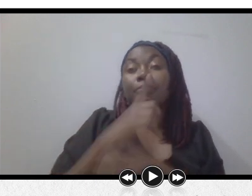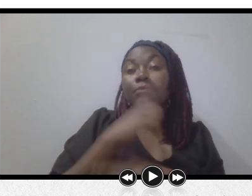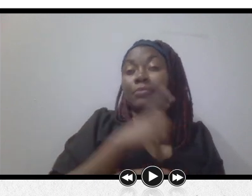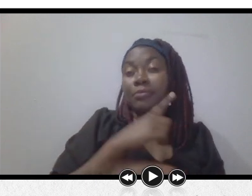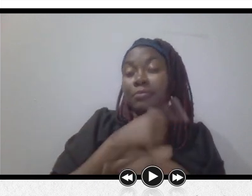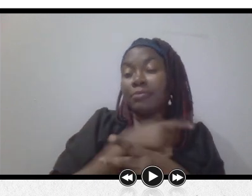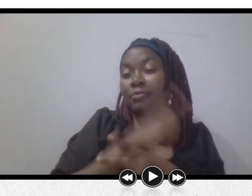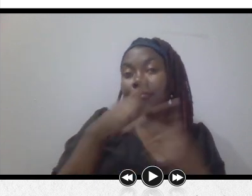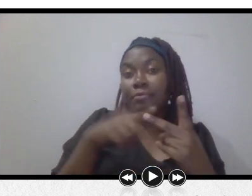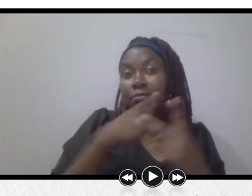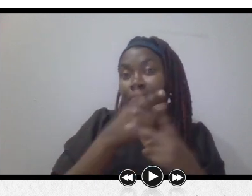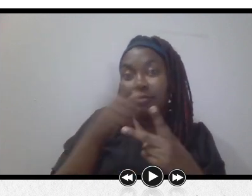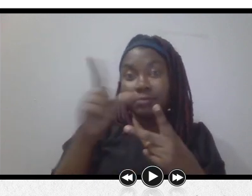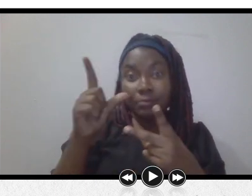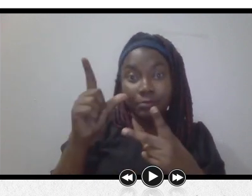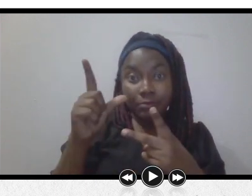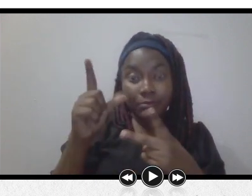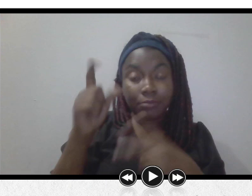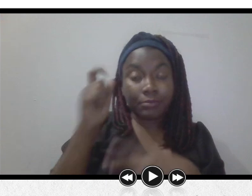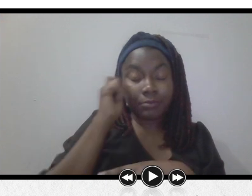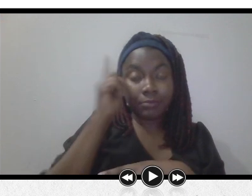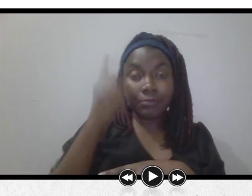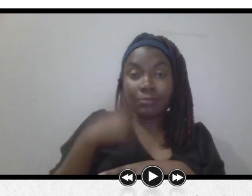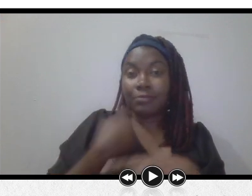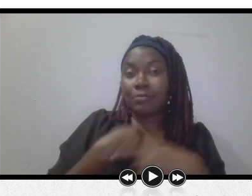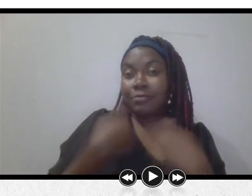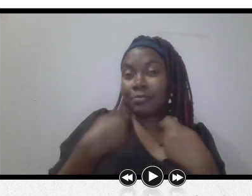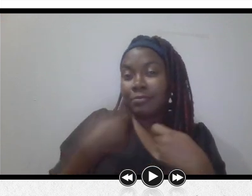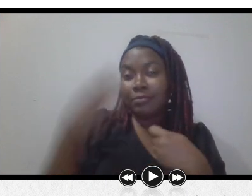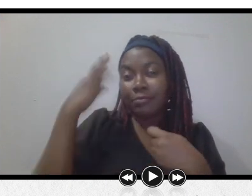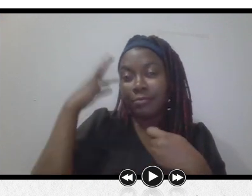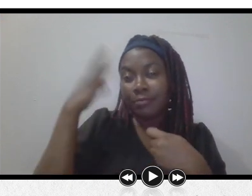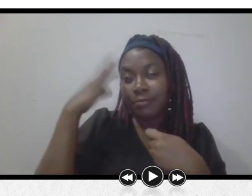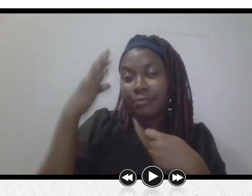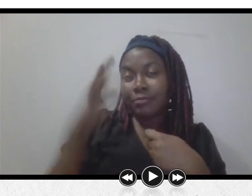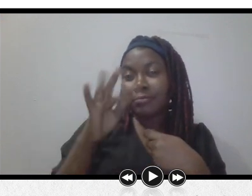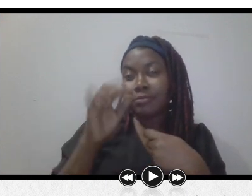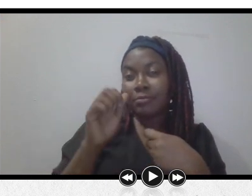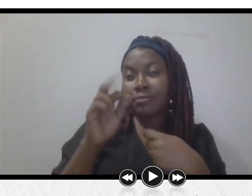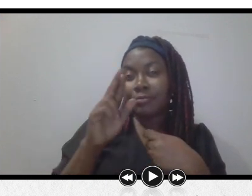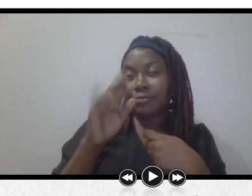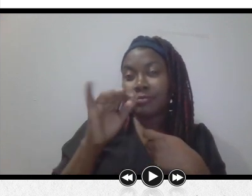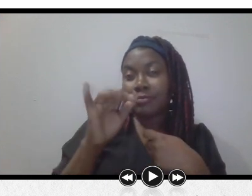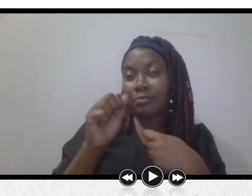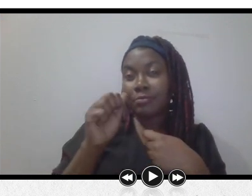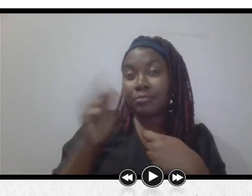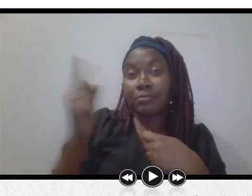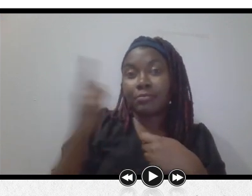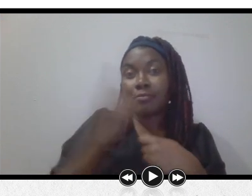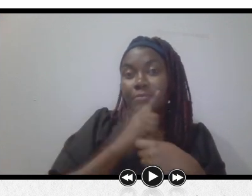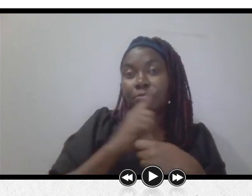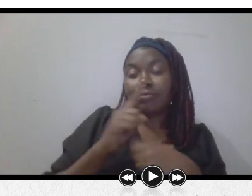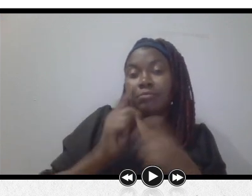outra premissa, que é a ideia de que nós precisamos pensar nas tarifas módicas, ou seja, as tarifas que caibam no bolso